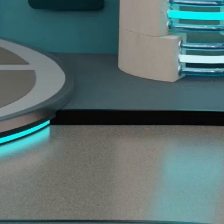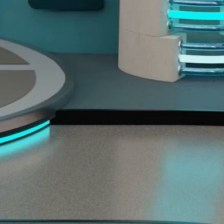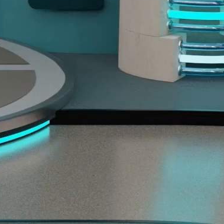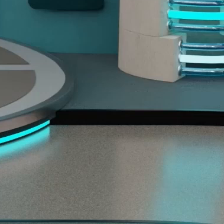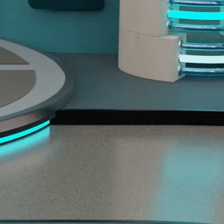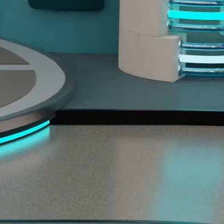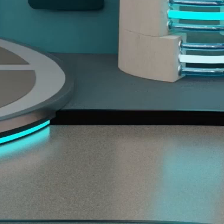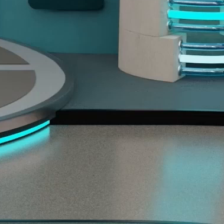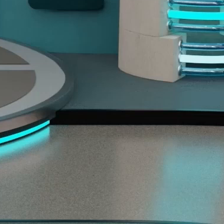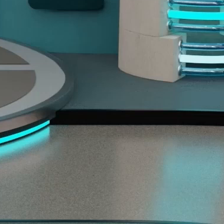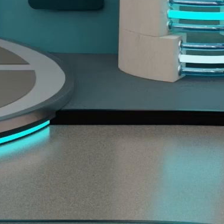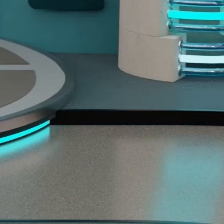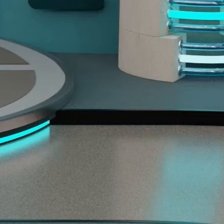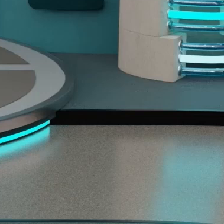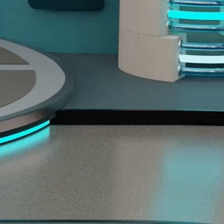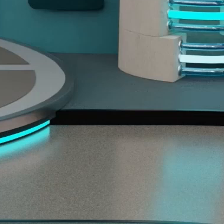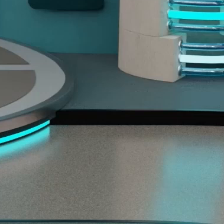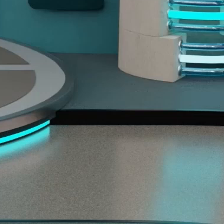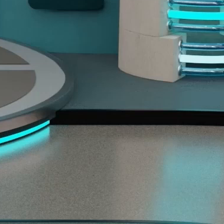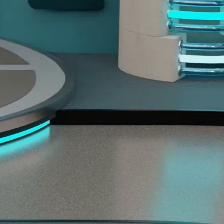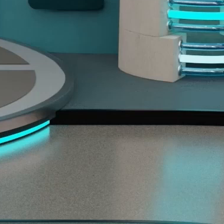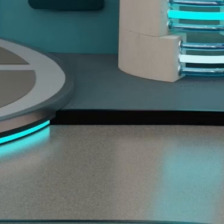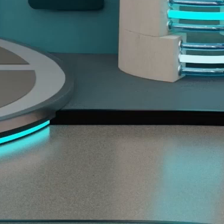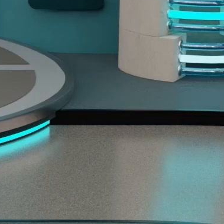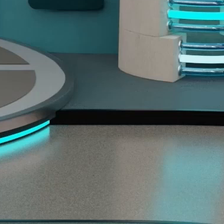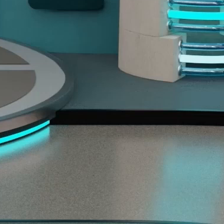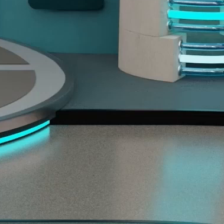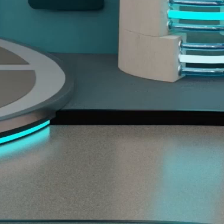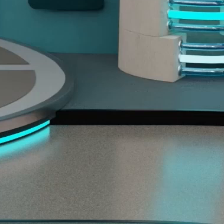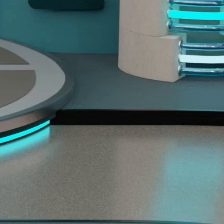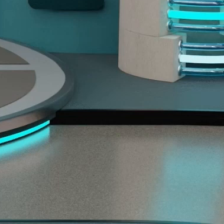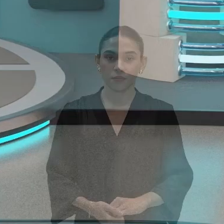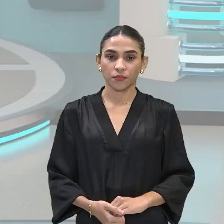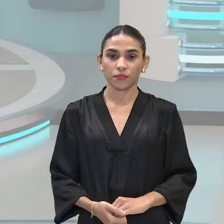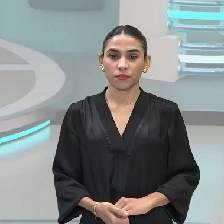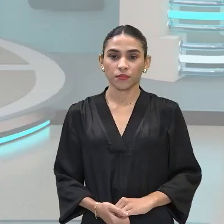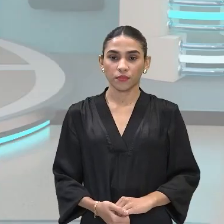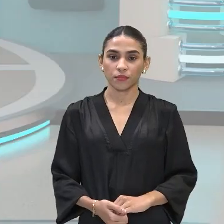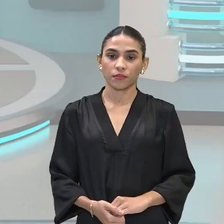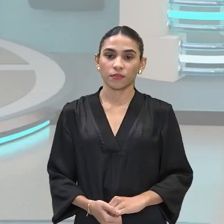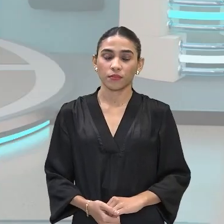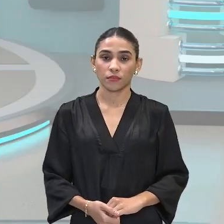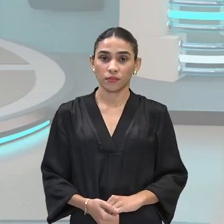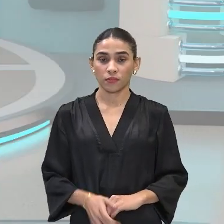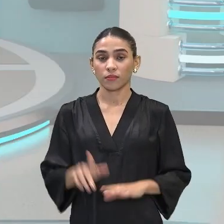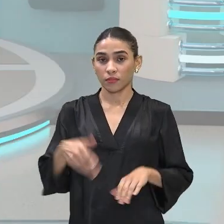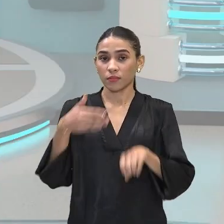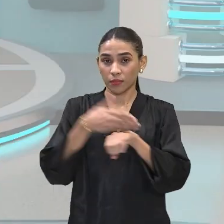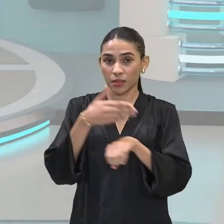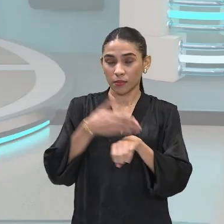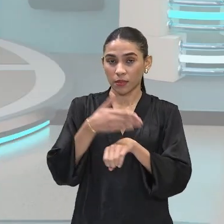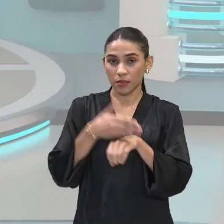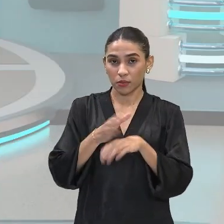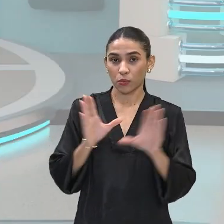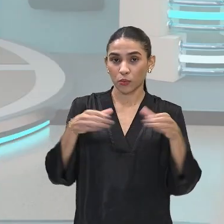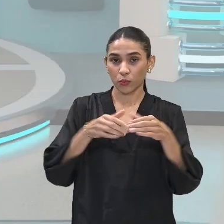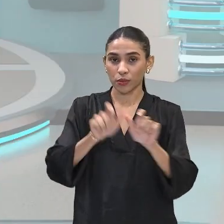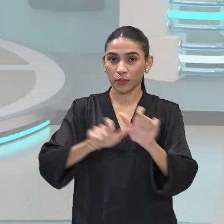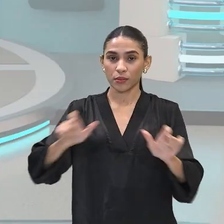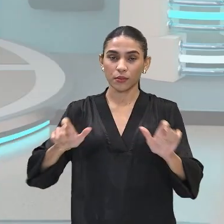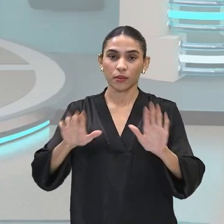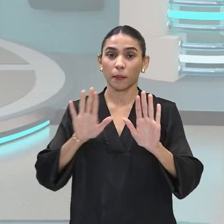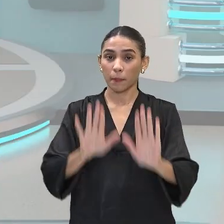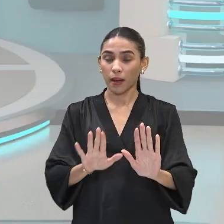movimentos artísticos que sim, a principal característica é a participação do público. Mas aqui